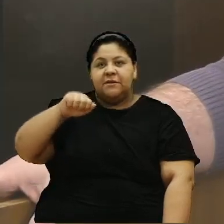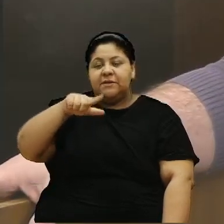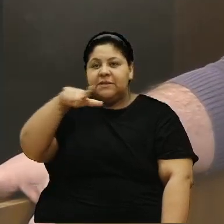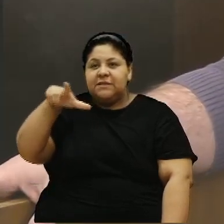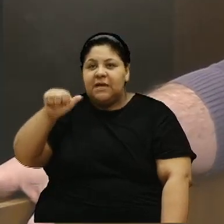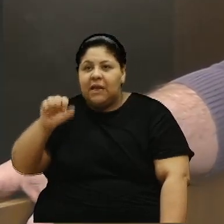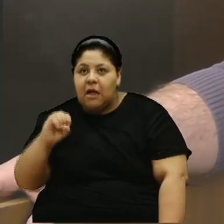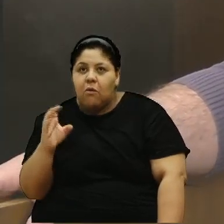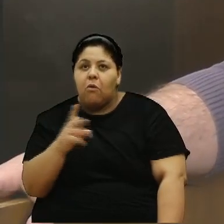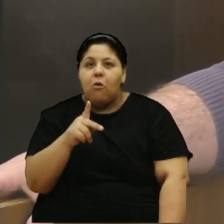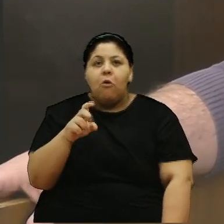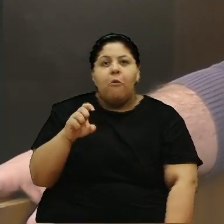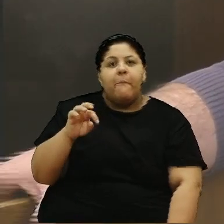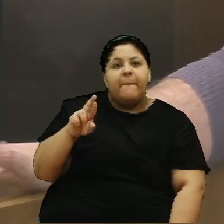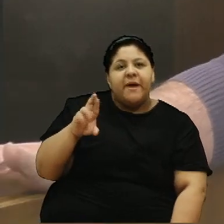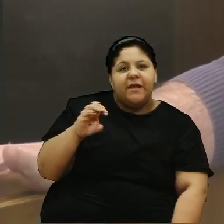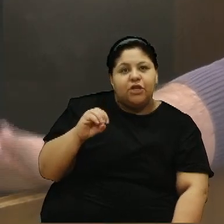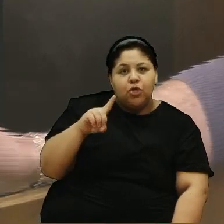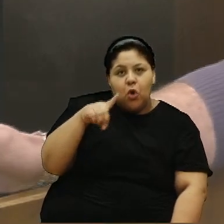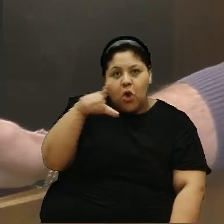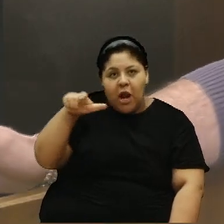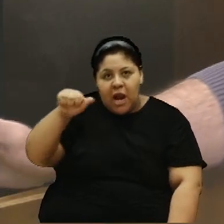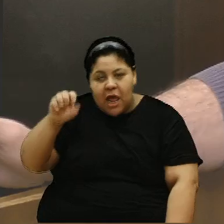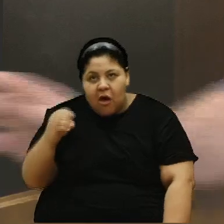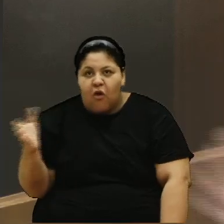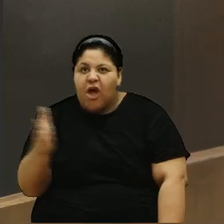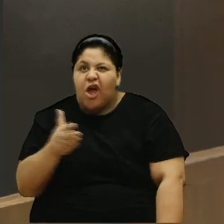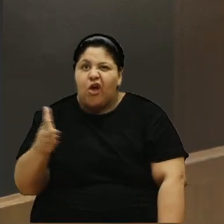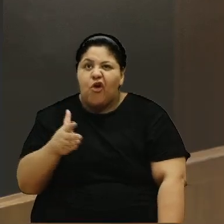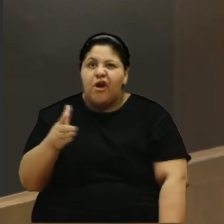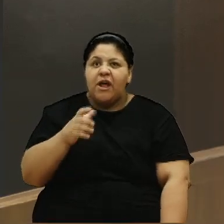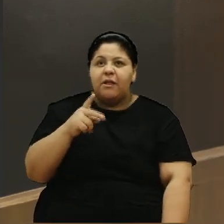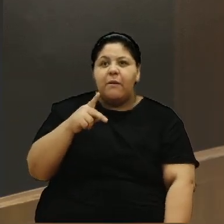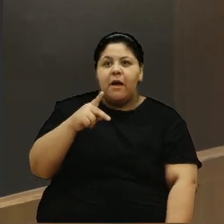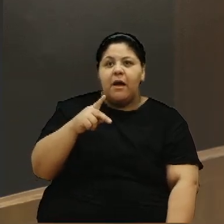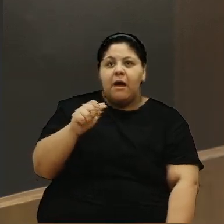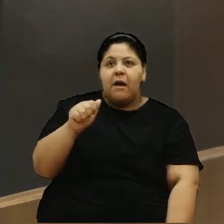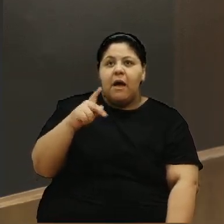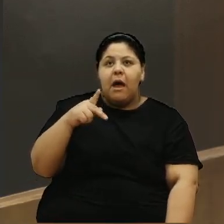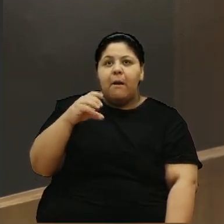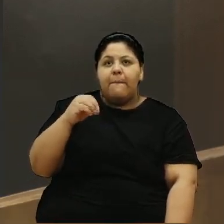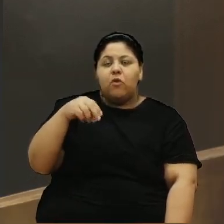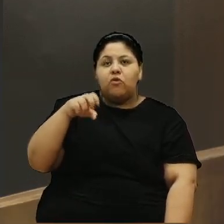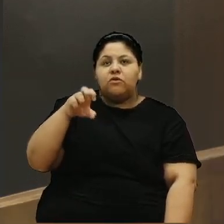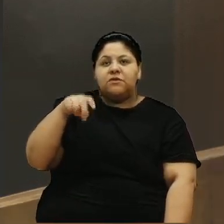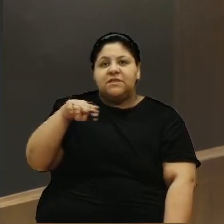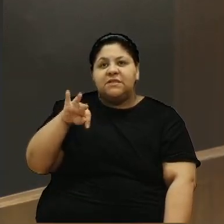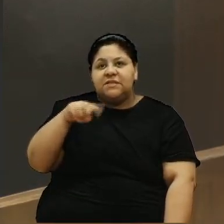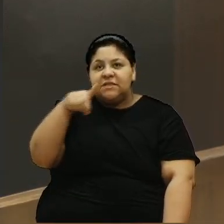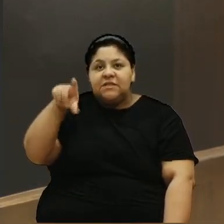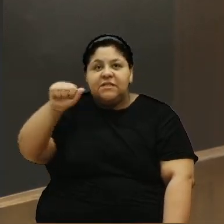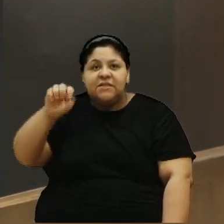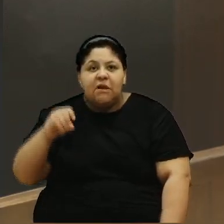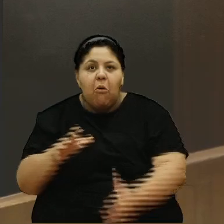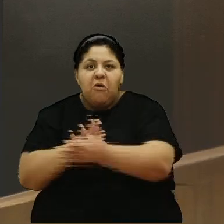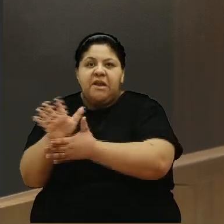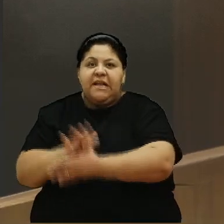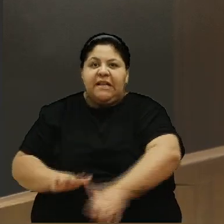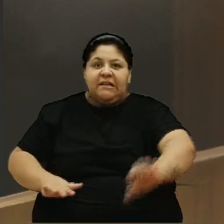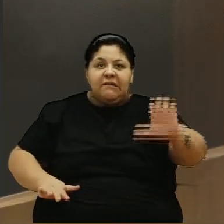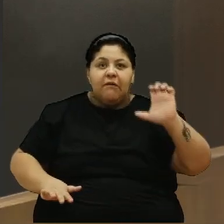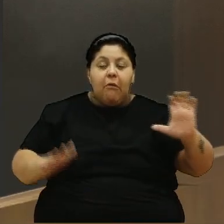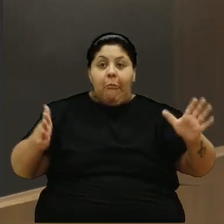famoso aposentão, ninguém do PT e da esquerda assinou a CPMI. Pasmem. Palavra que o pessoal gosta de usar aqui na